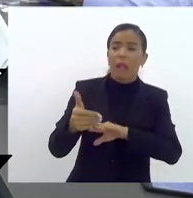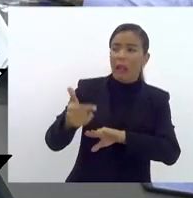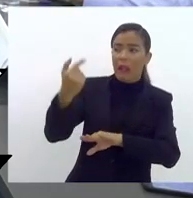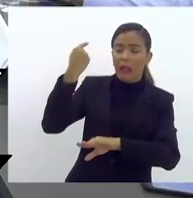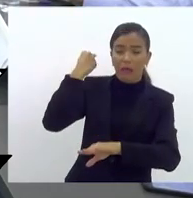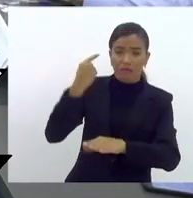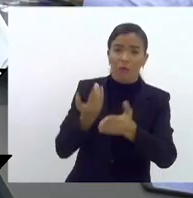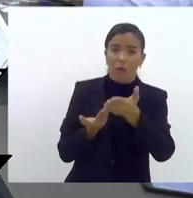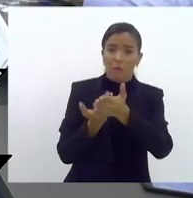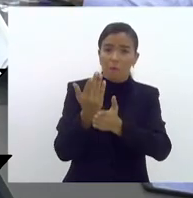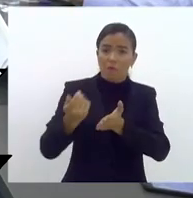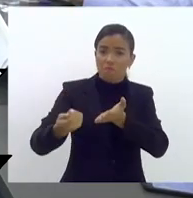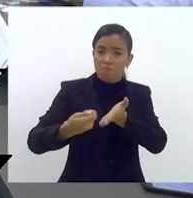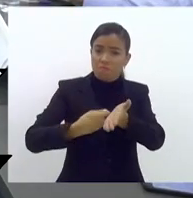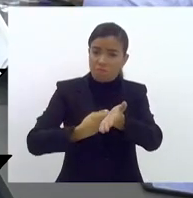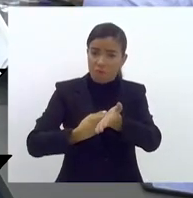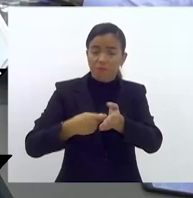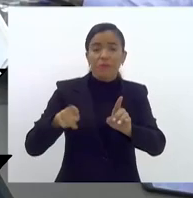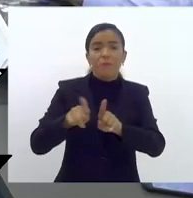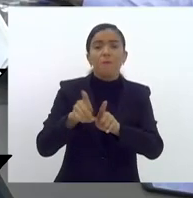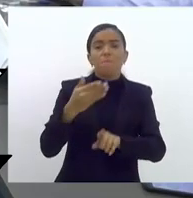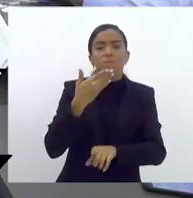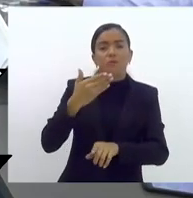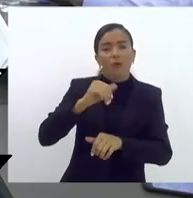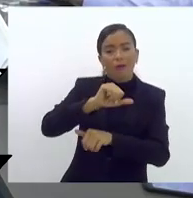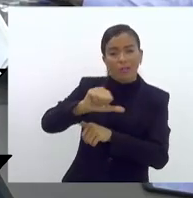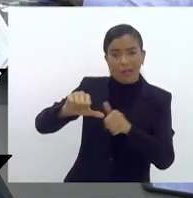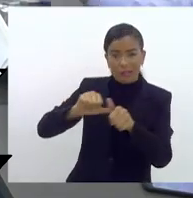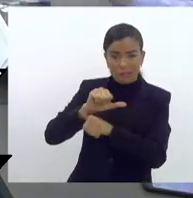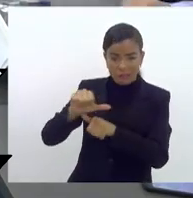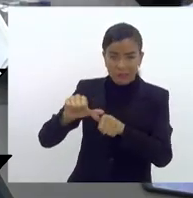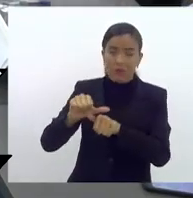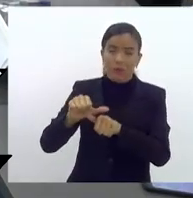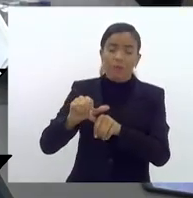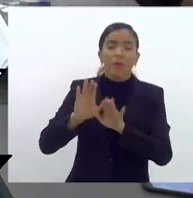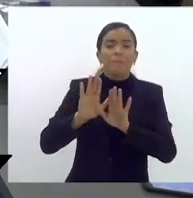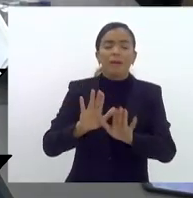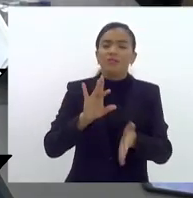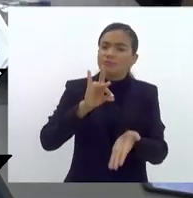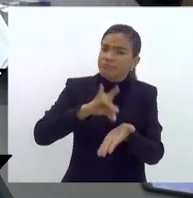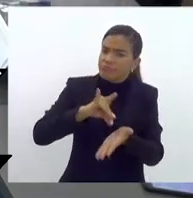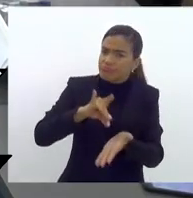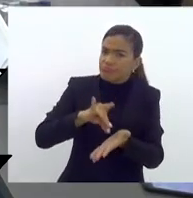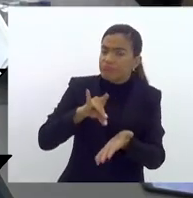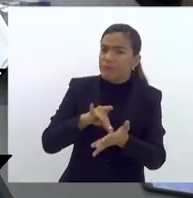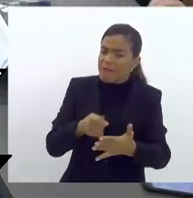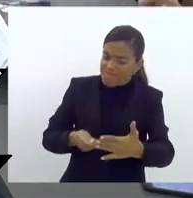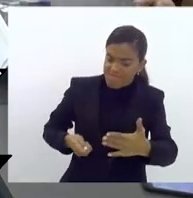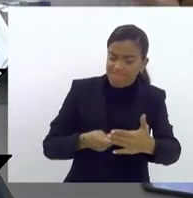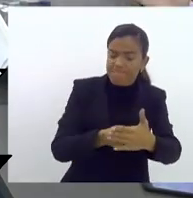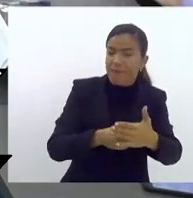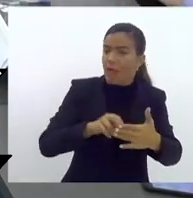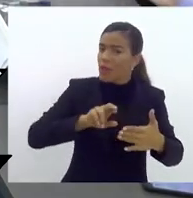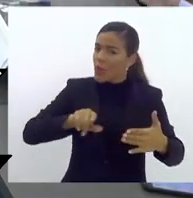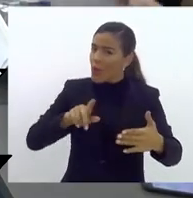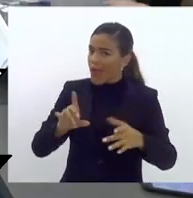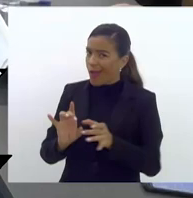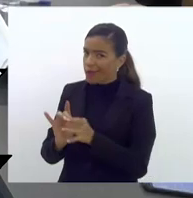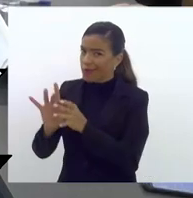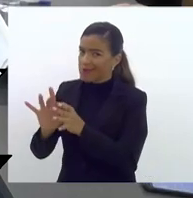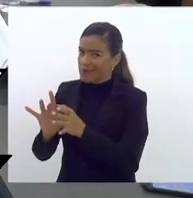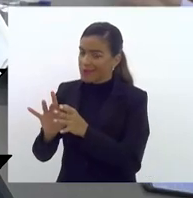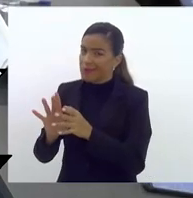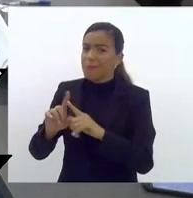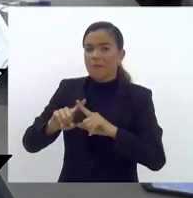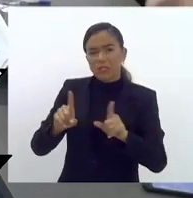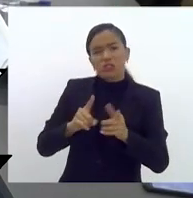valendo foi aprovada alteração nesse sentido torna de fato impositivo não autorizativo então mas